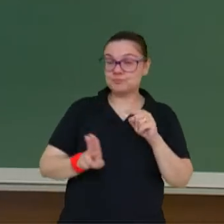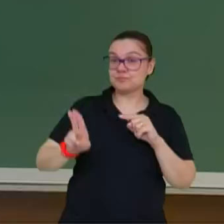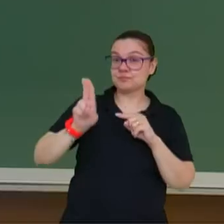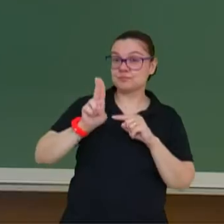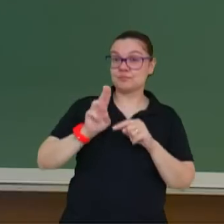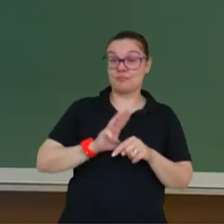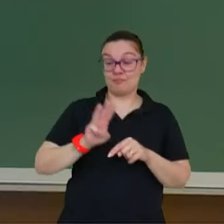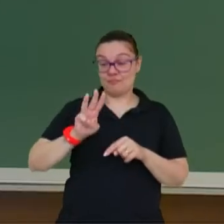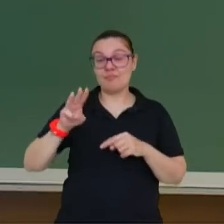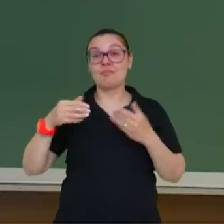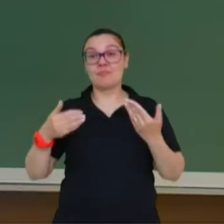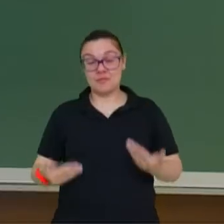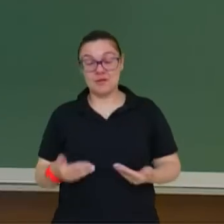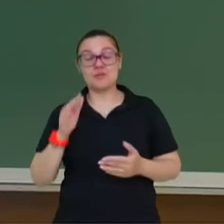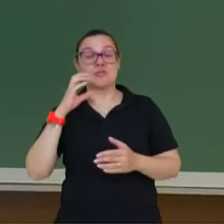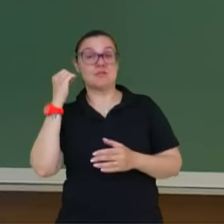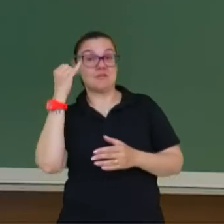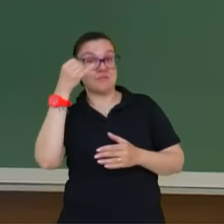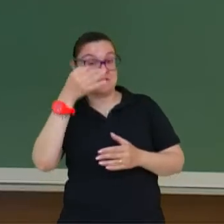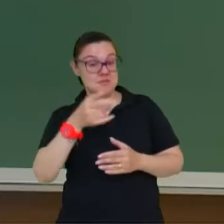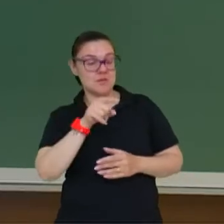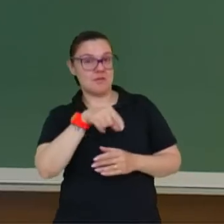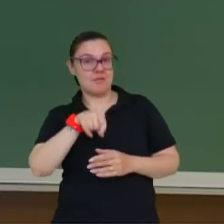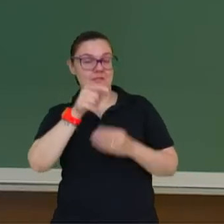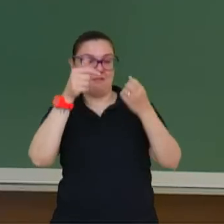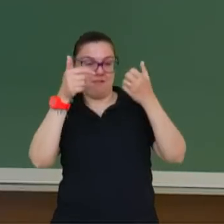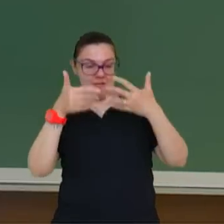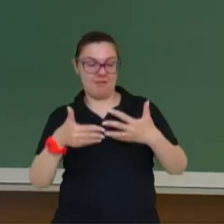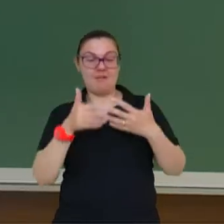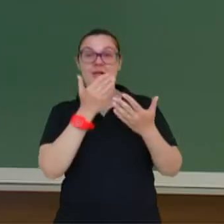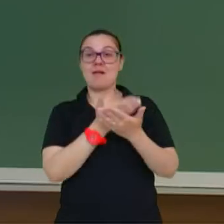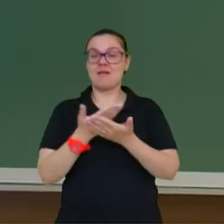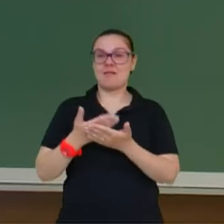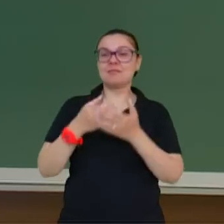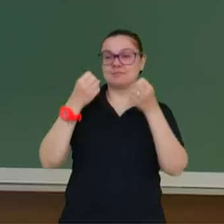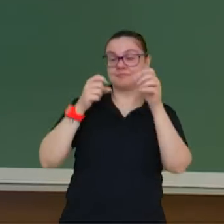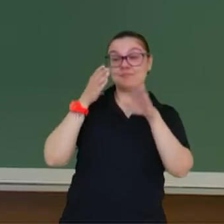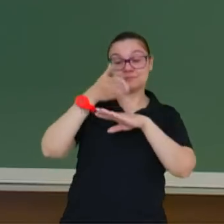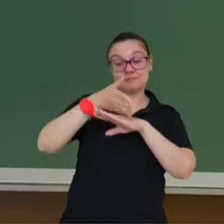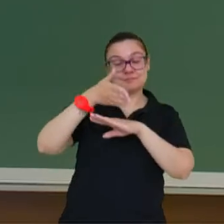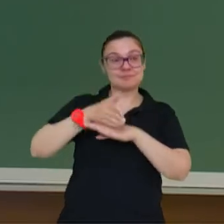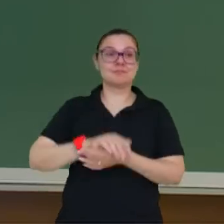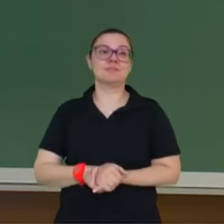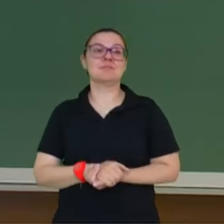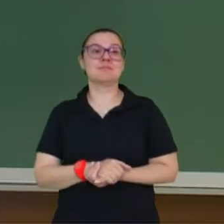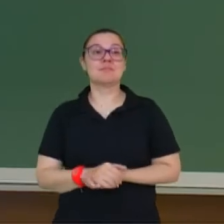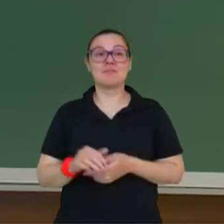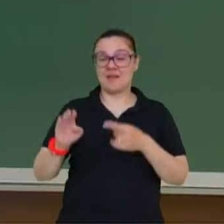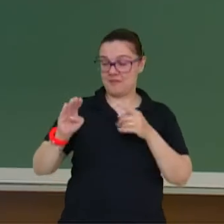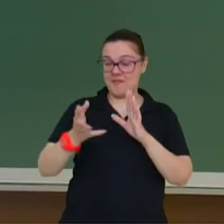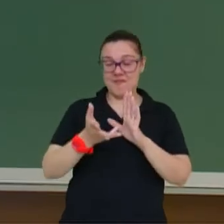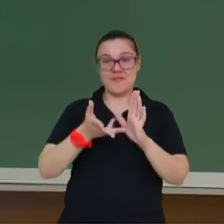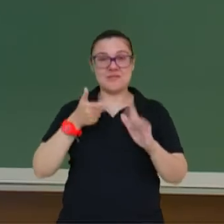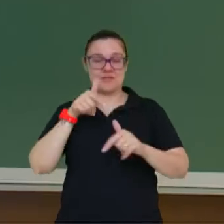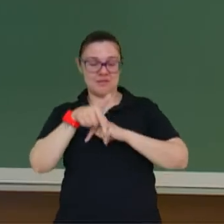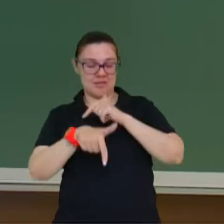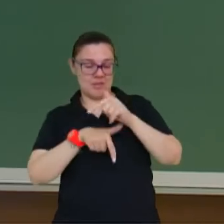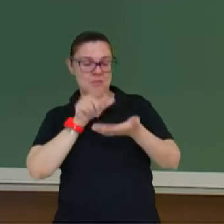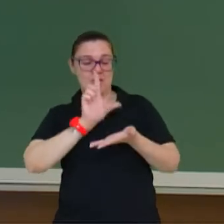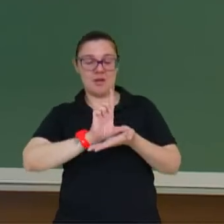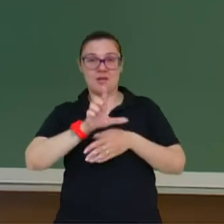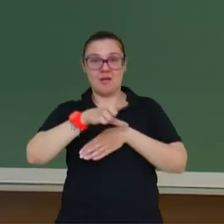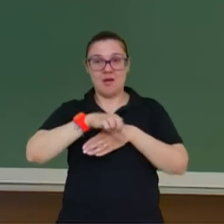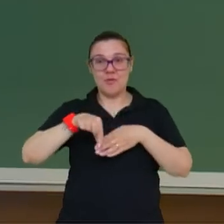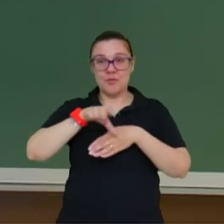utilizadas. Eu falei vários momentos no período da aula, durante a aula eu falei sobre isso. Letra B, facilita o trabalho do